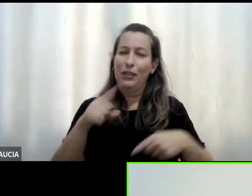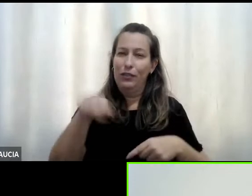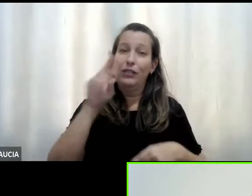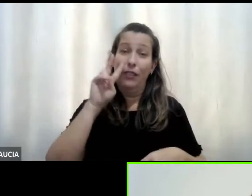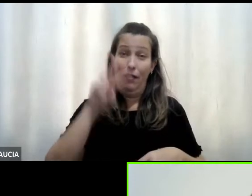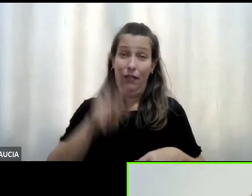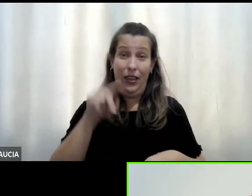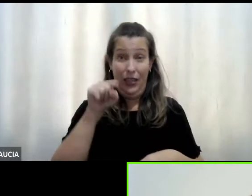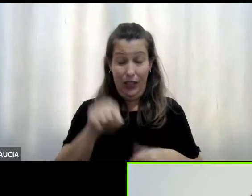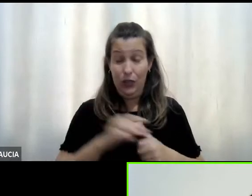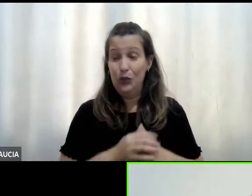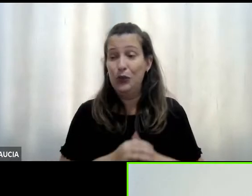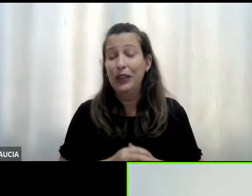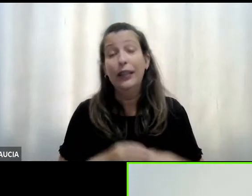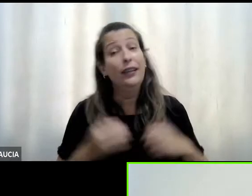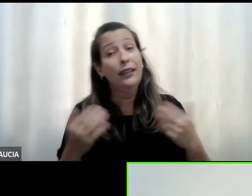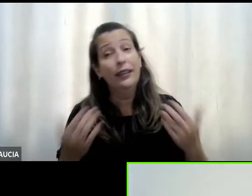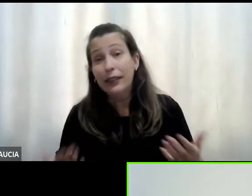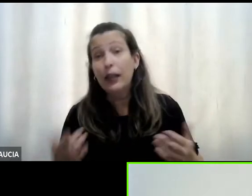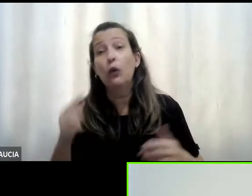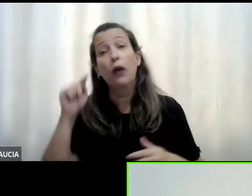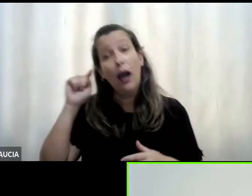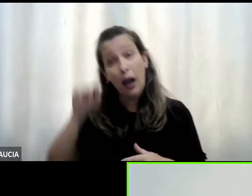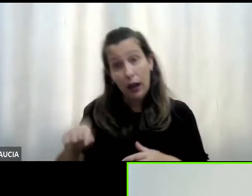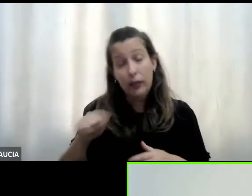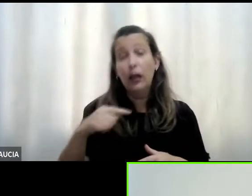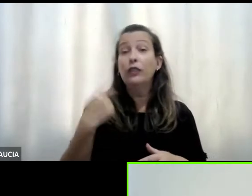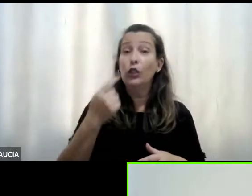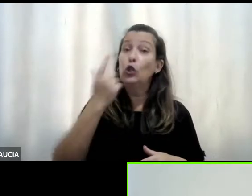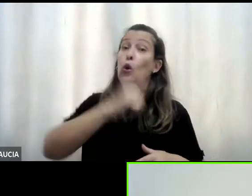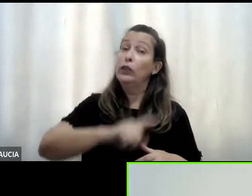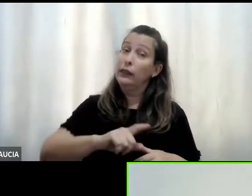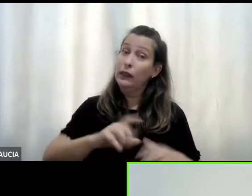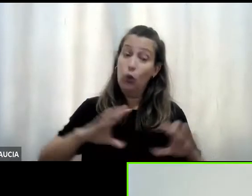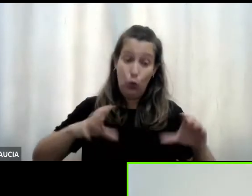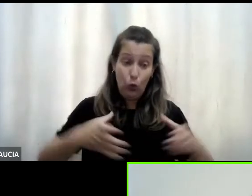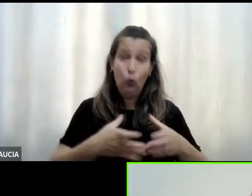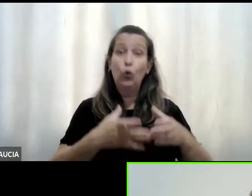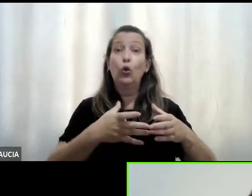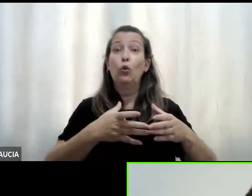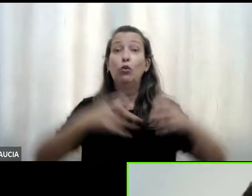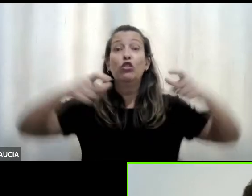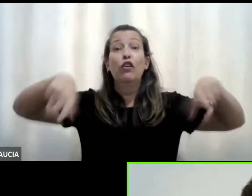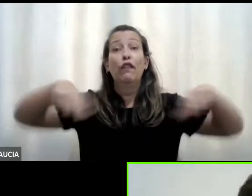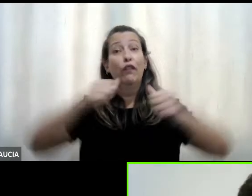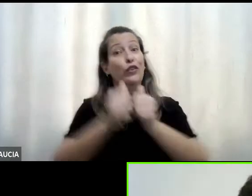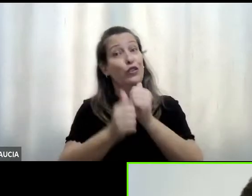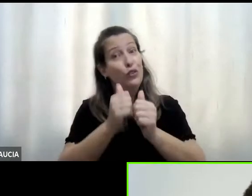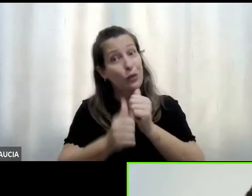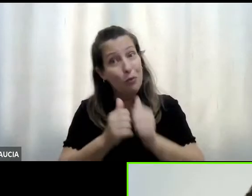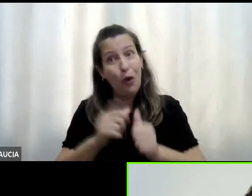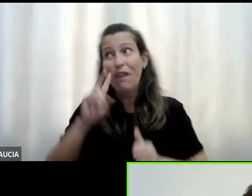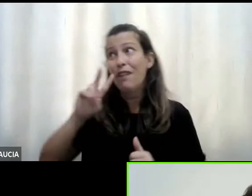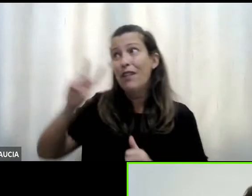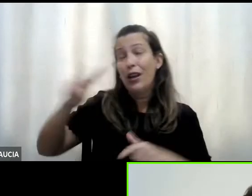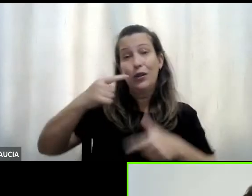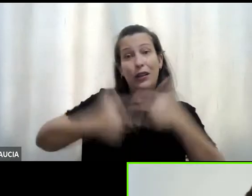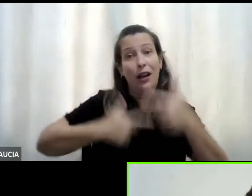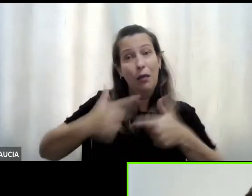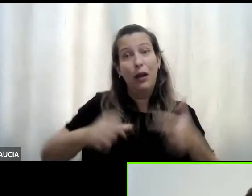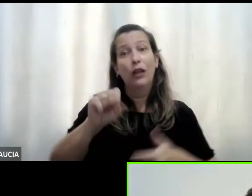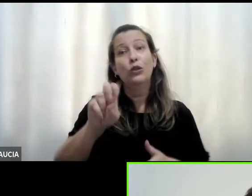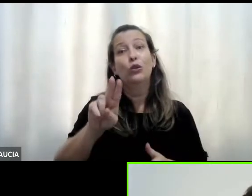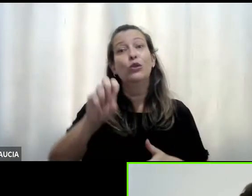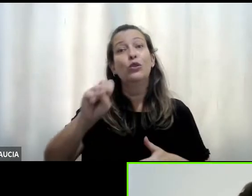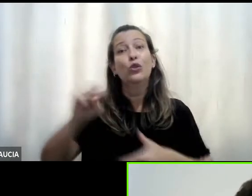Então, e ali a gente conseguiu ter o público do futebol vendo a ação do SUS, né, do Sistema Público de